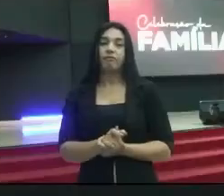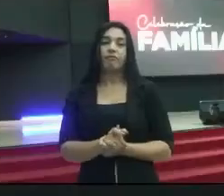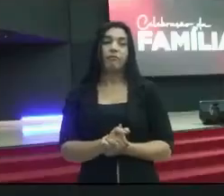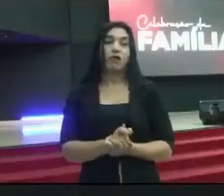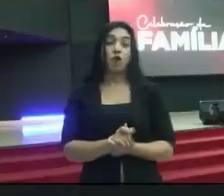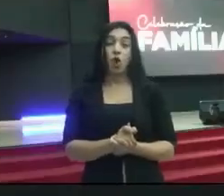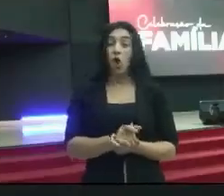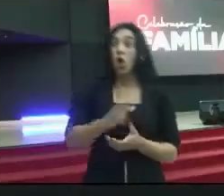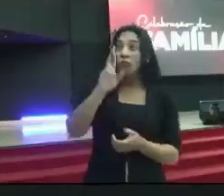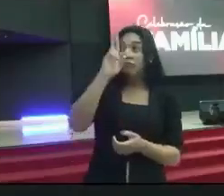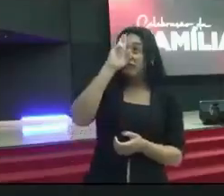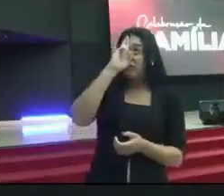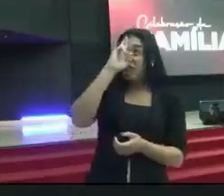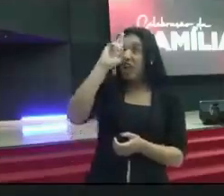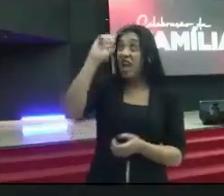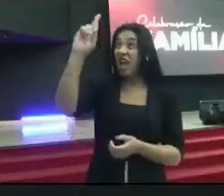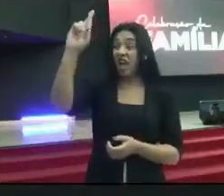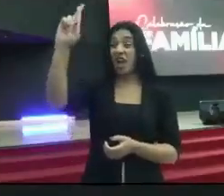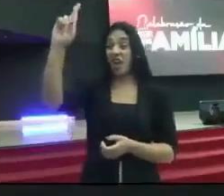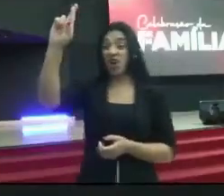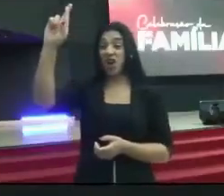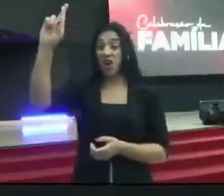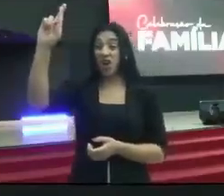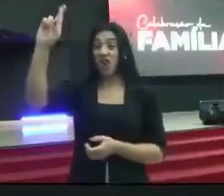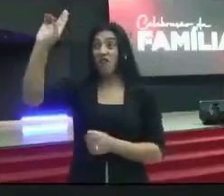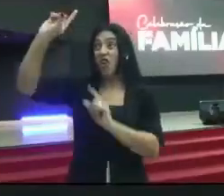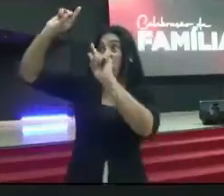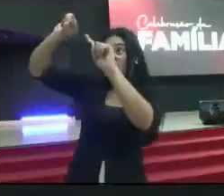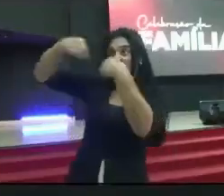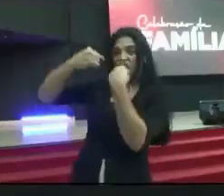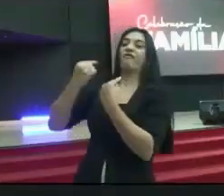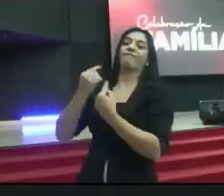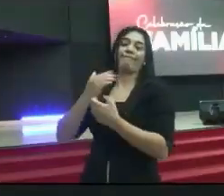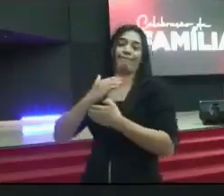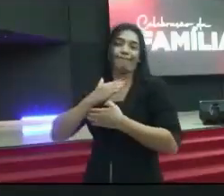O Senhor colocou-se contra mim.